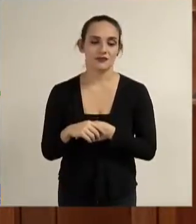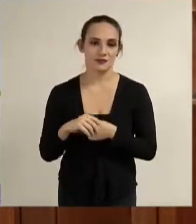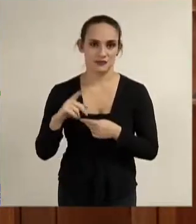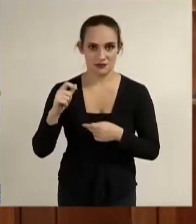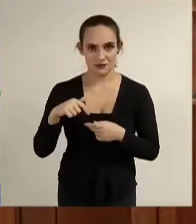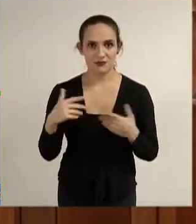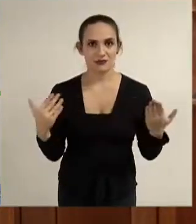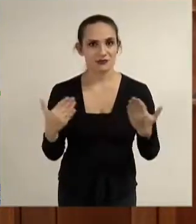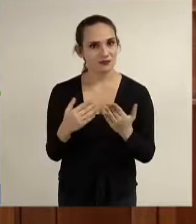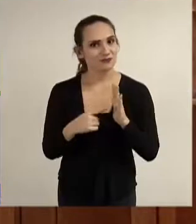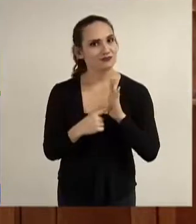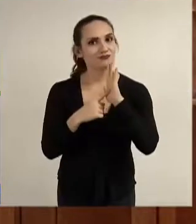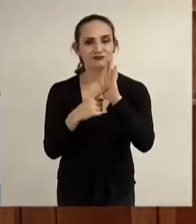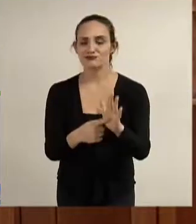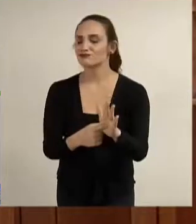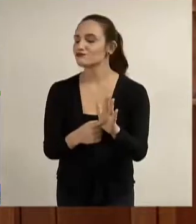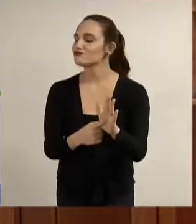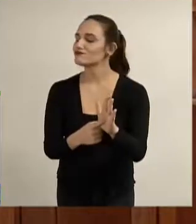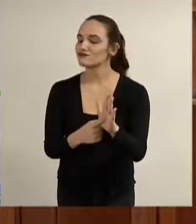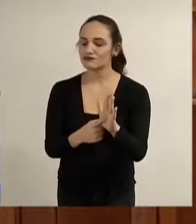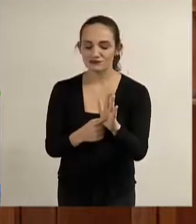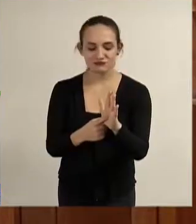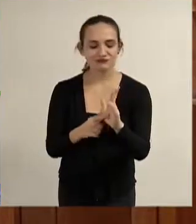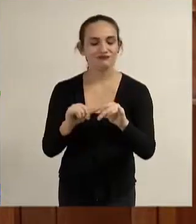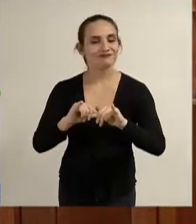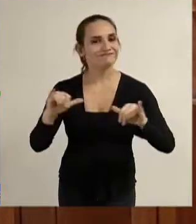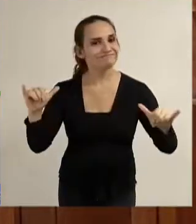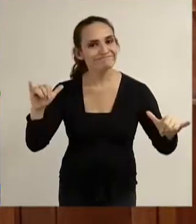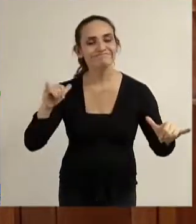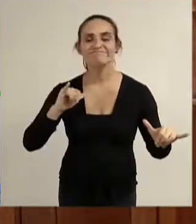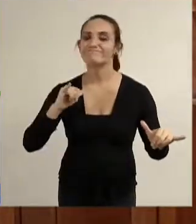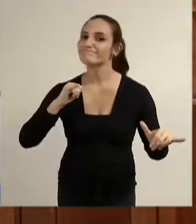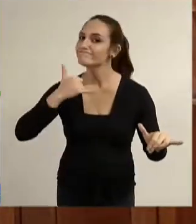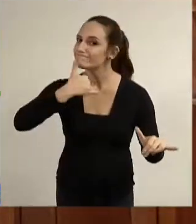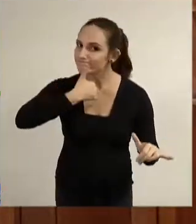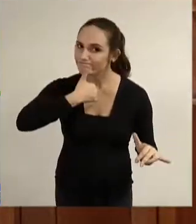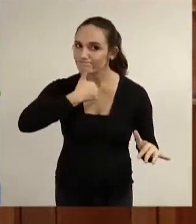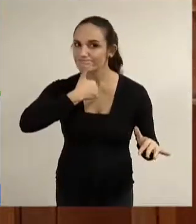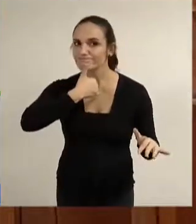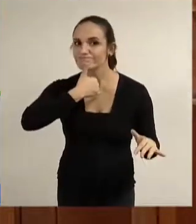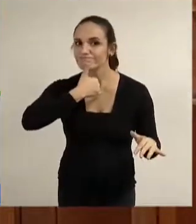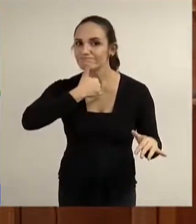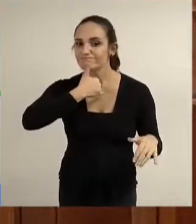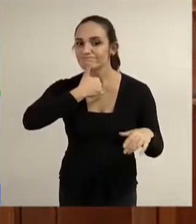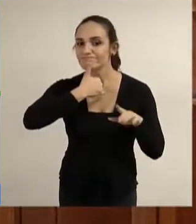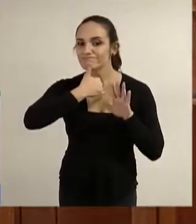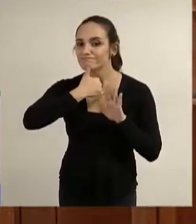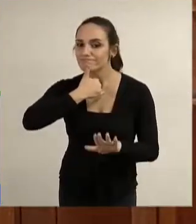recentemente, onde traz um extrato terrível, e é preciso que nós não nos